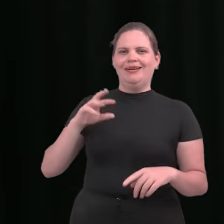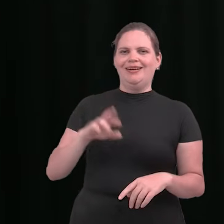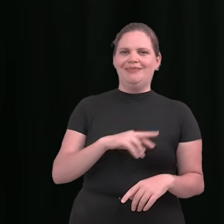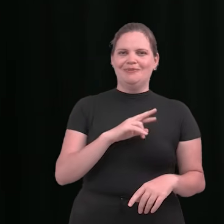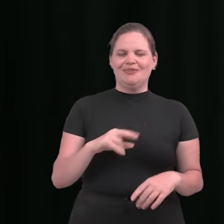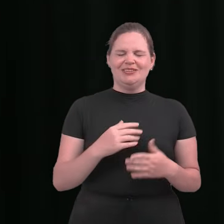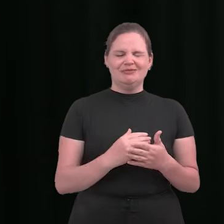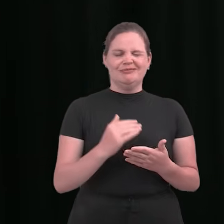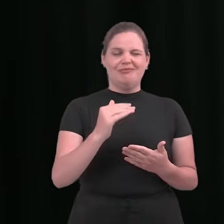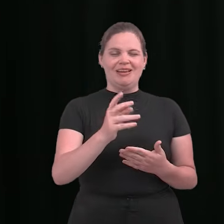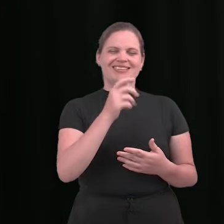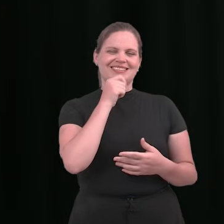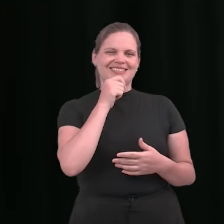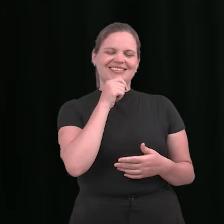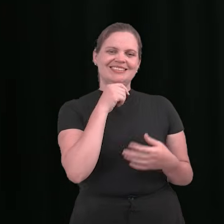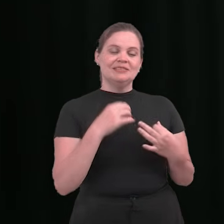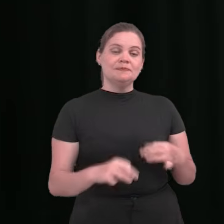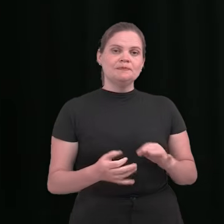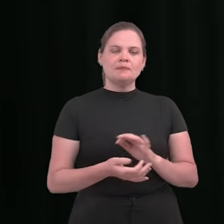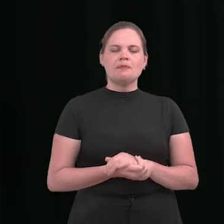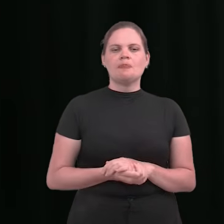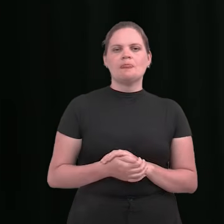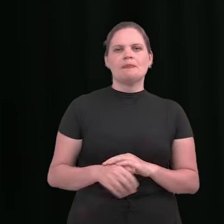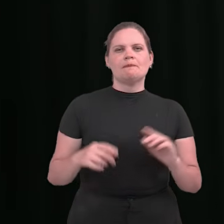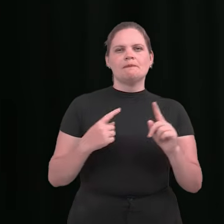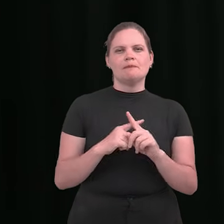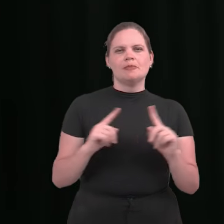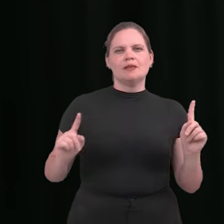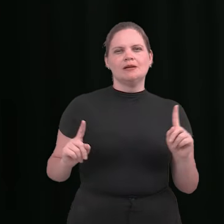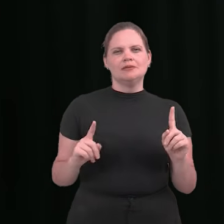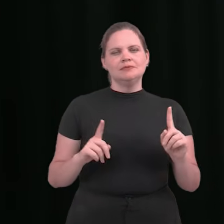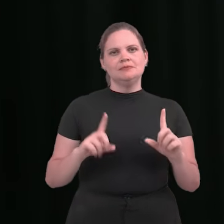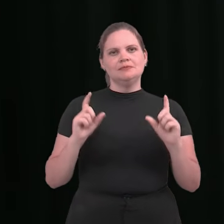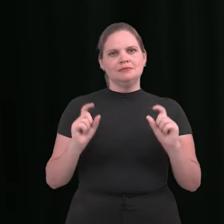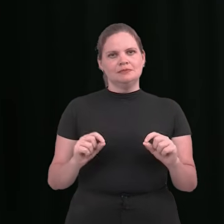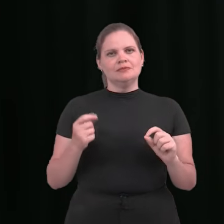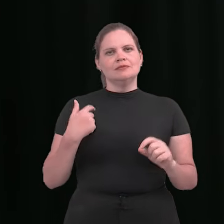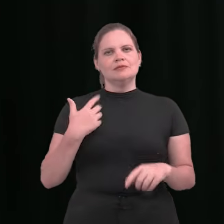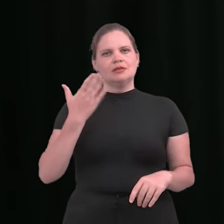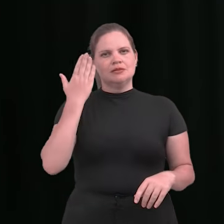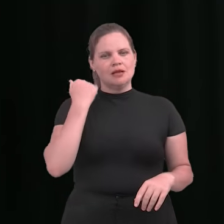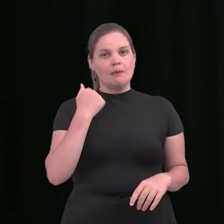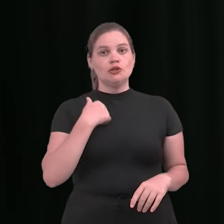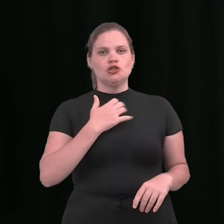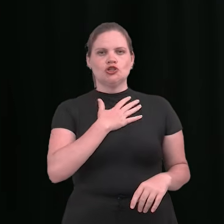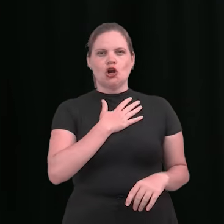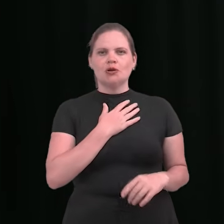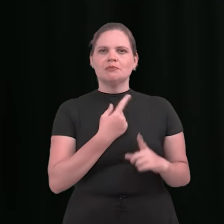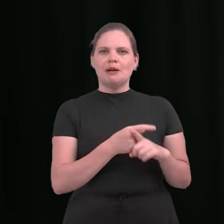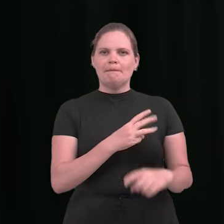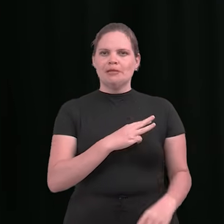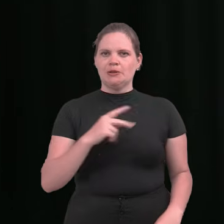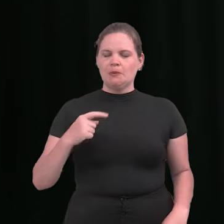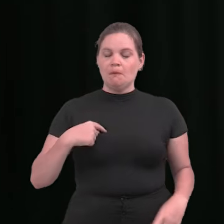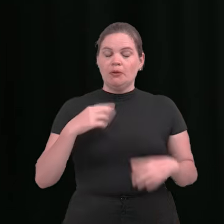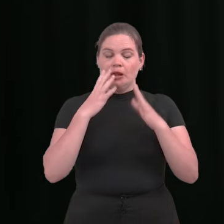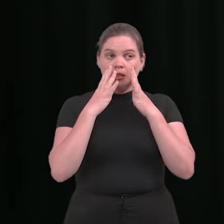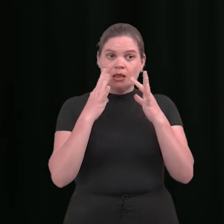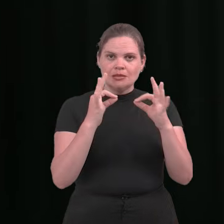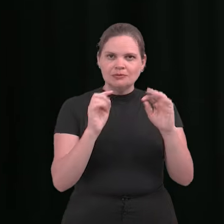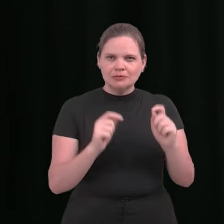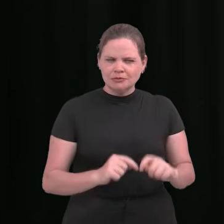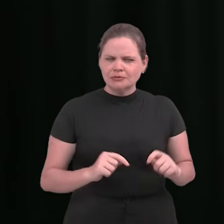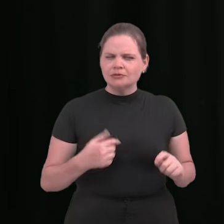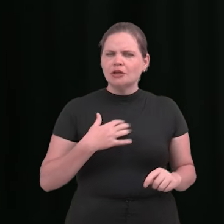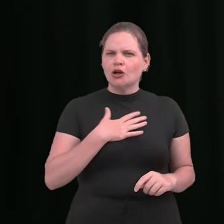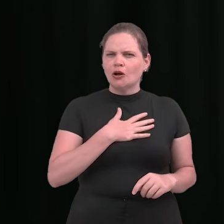começo ainda, né? Mas é um órgão que tradicionalmente chama bastante, né? Bastante. E um ponto importante